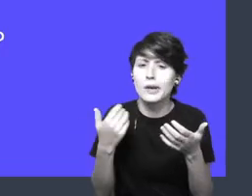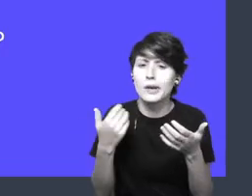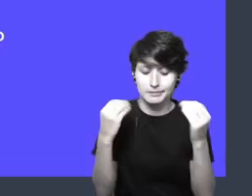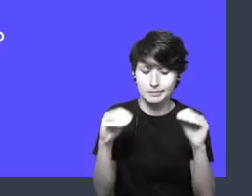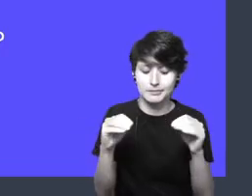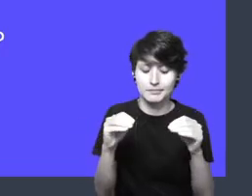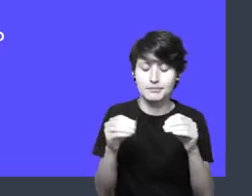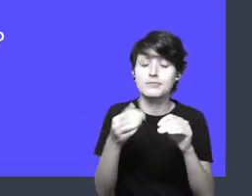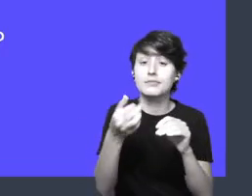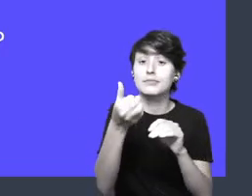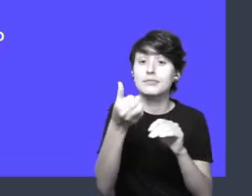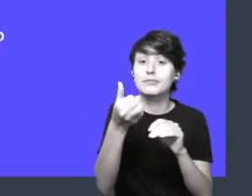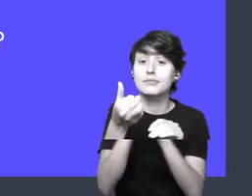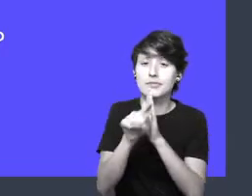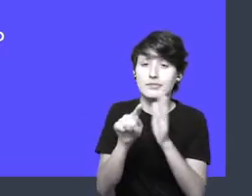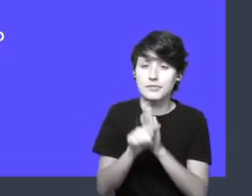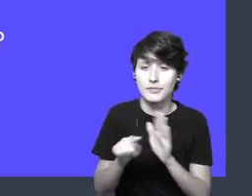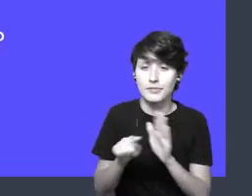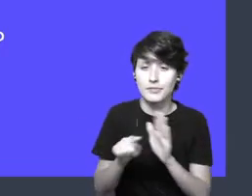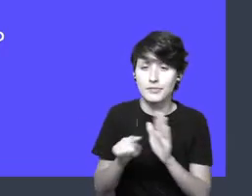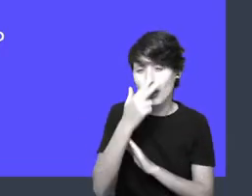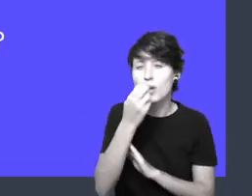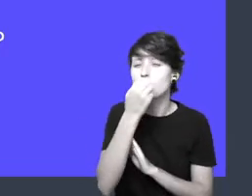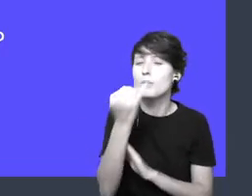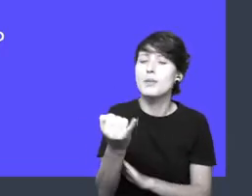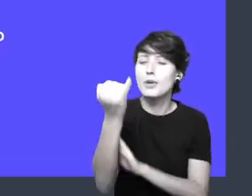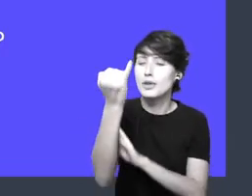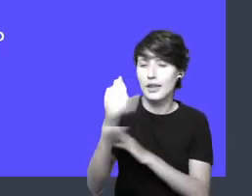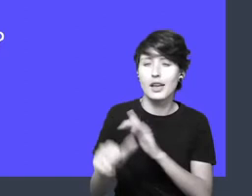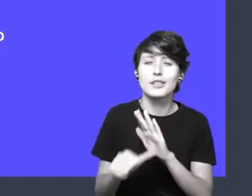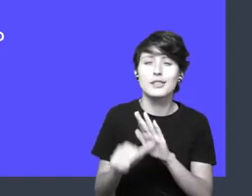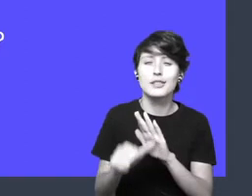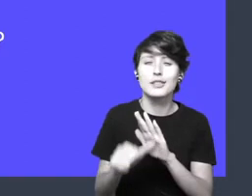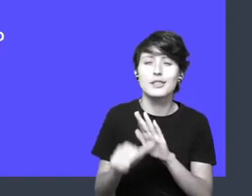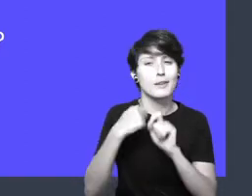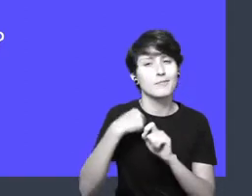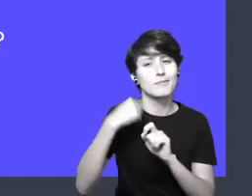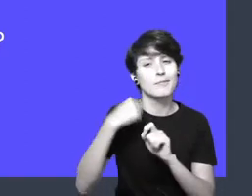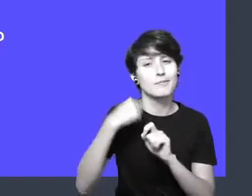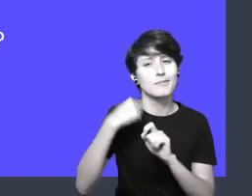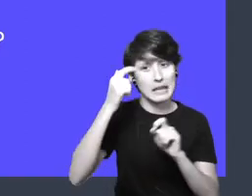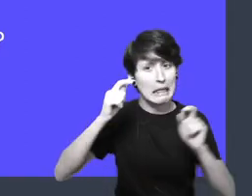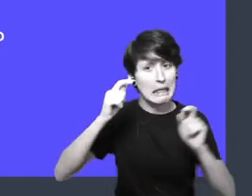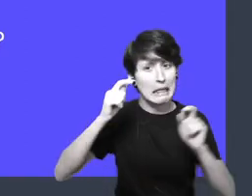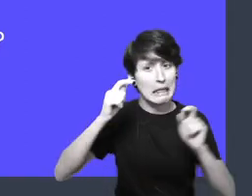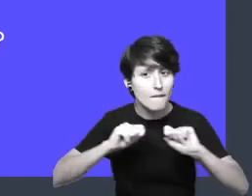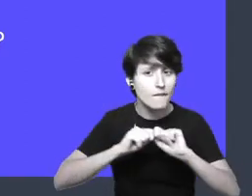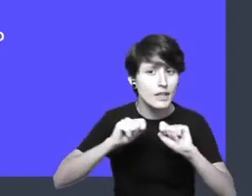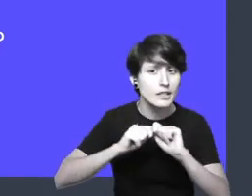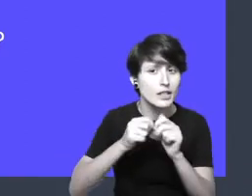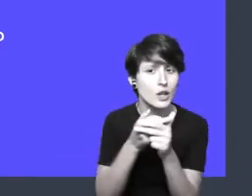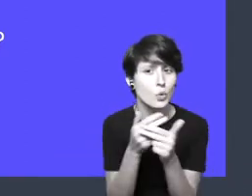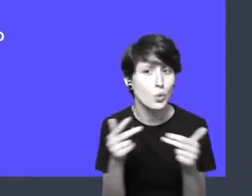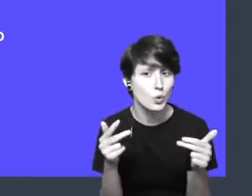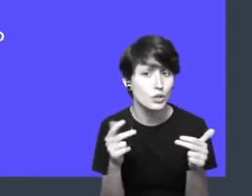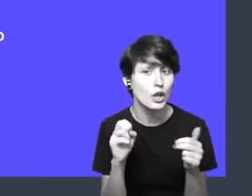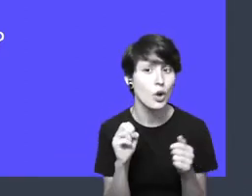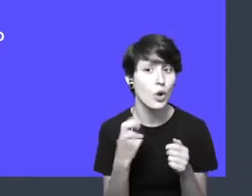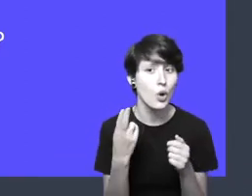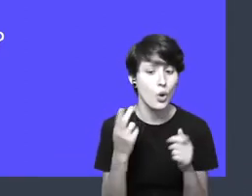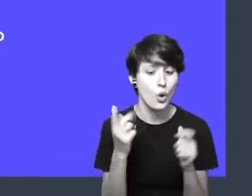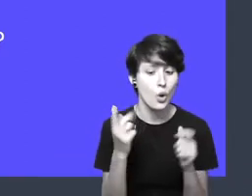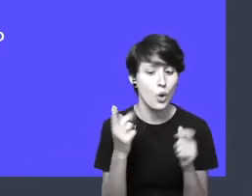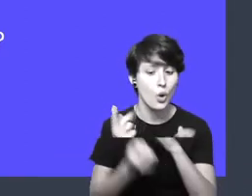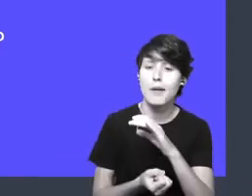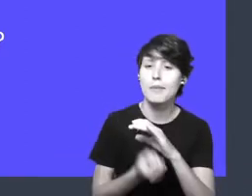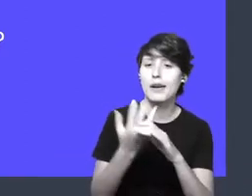perguntas que eu acho que são essenciais. A primeira pergunta em que a gente tem que pensar é, será que a gente deve fazer isso? Será que a gente deve criar esse software?